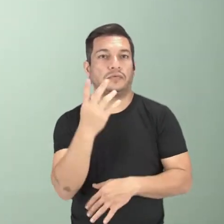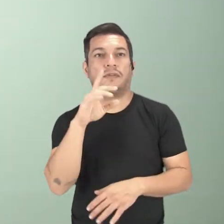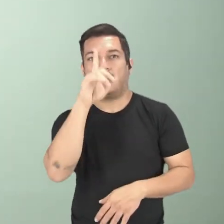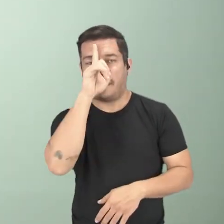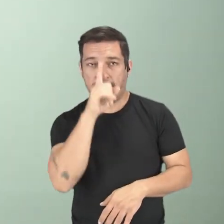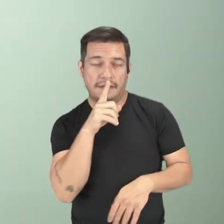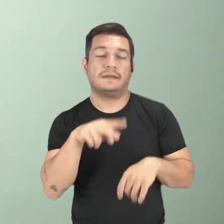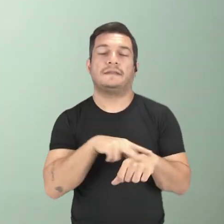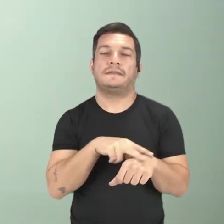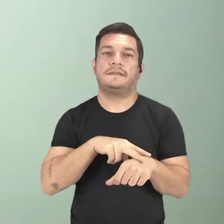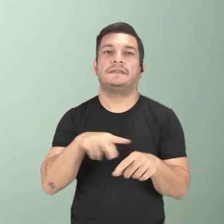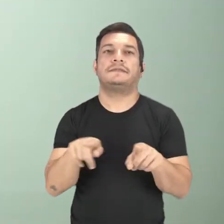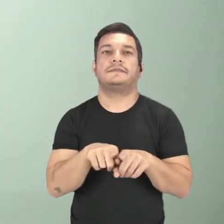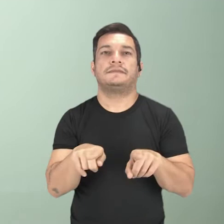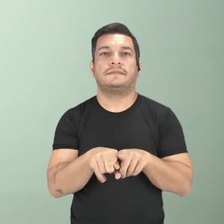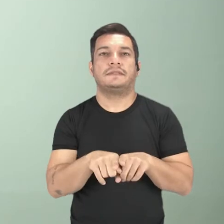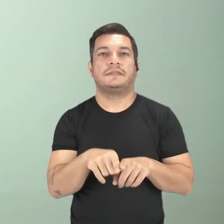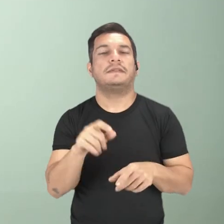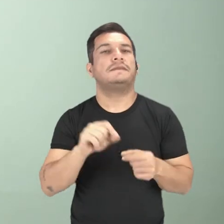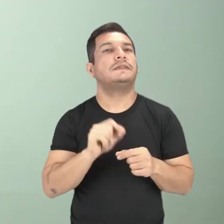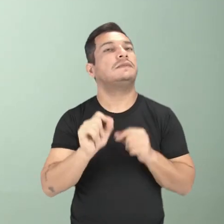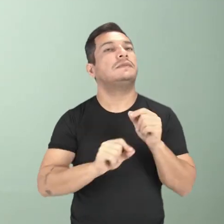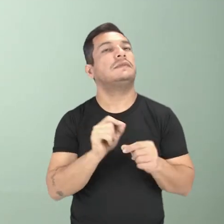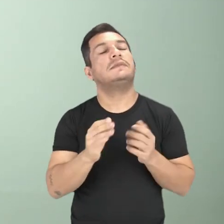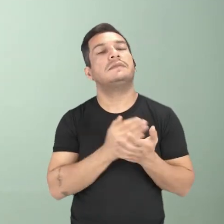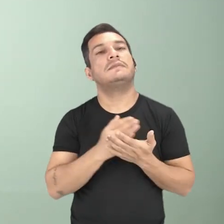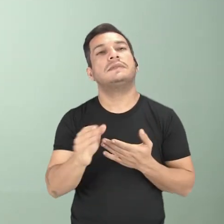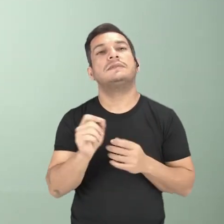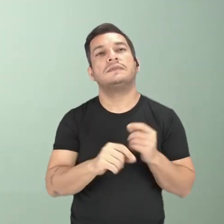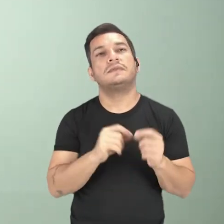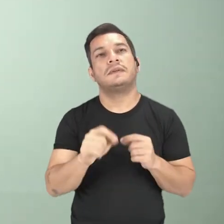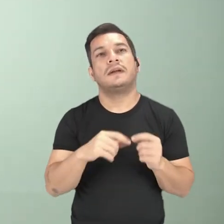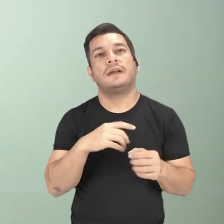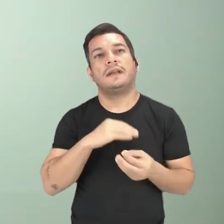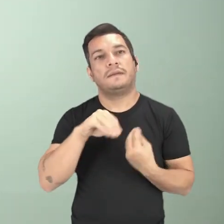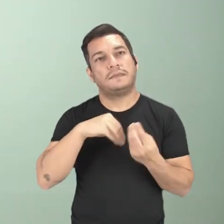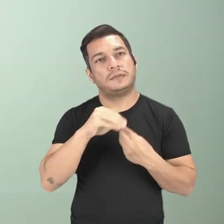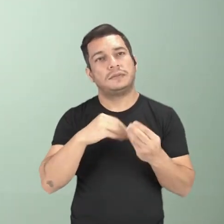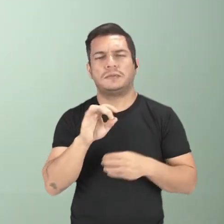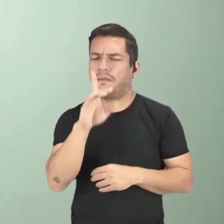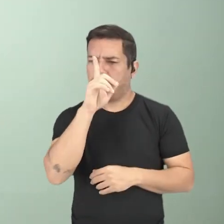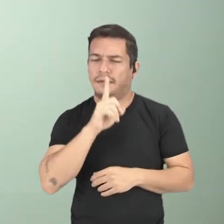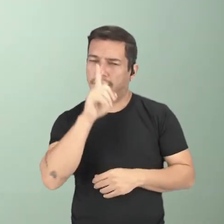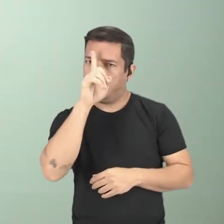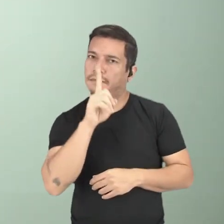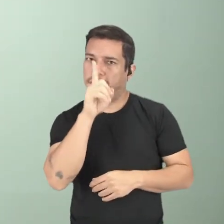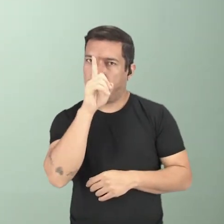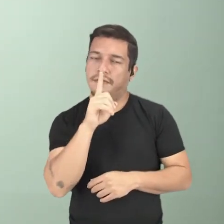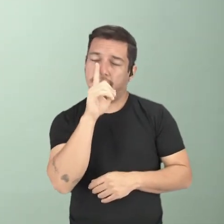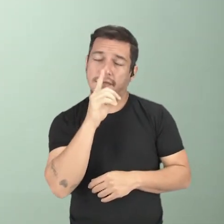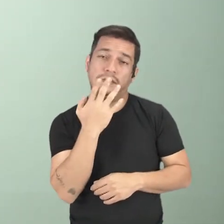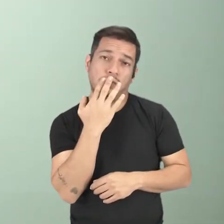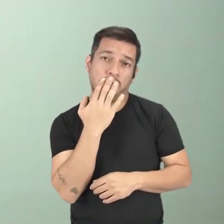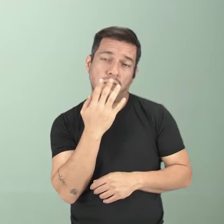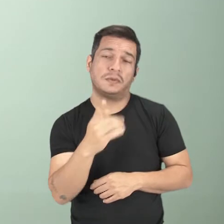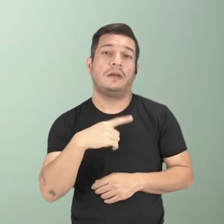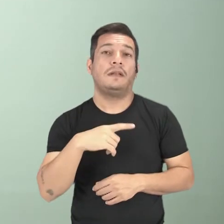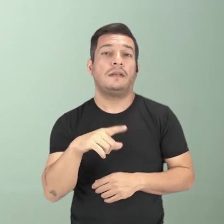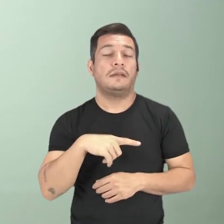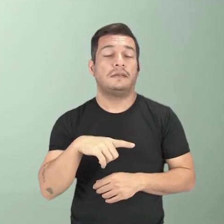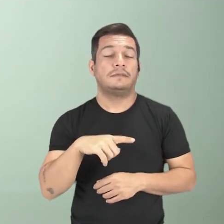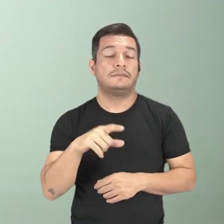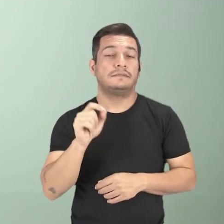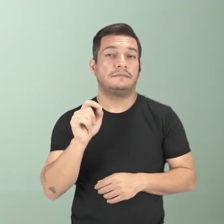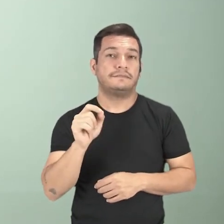quanto verdes. O que ele fez? Ele começou a cruzar muito só amarela, só amarela, só amarela, só amarela, até um